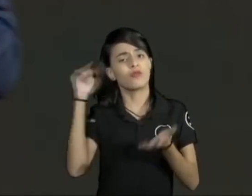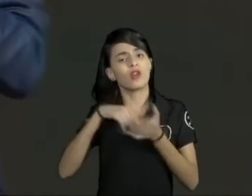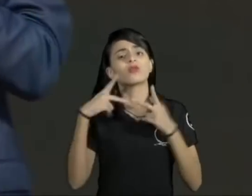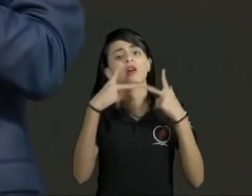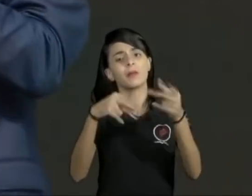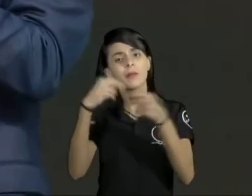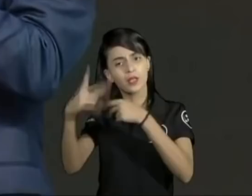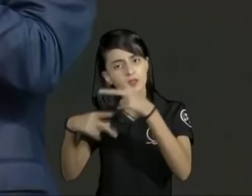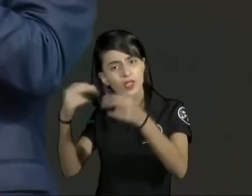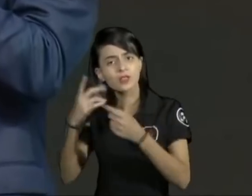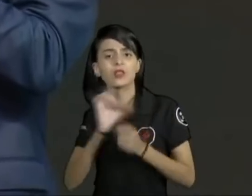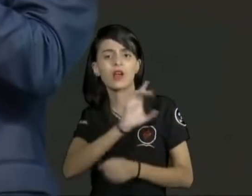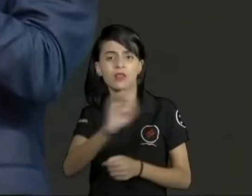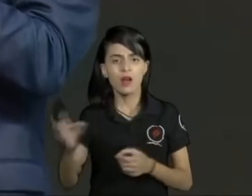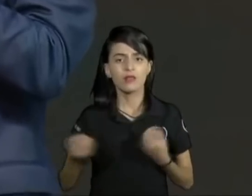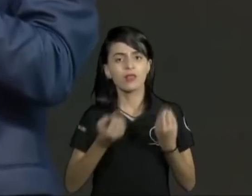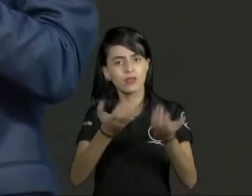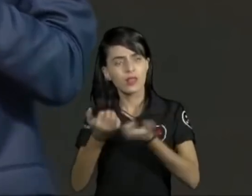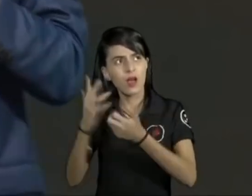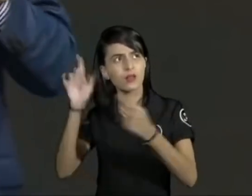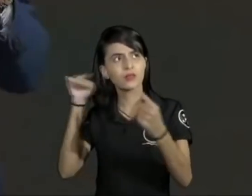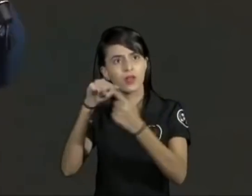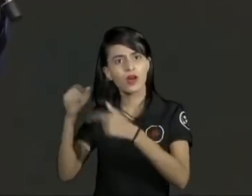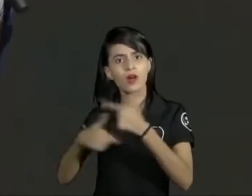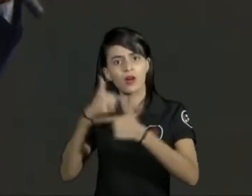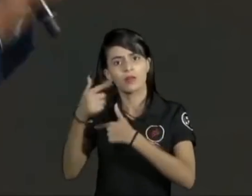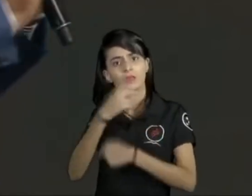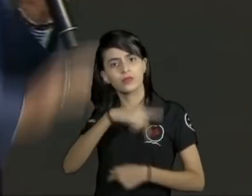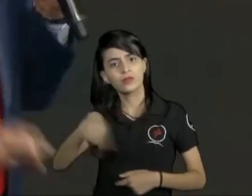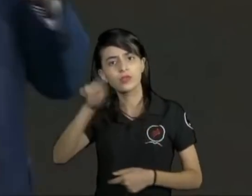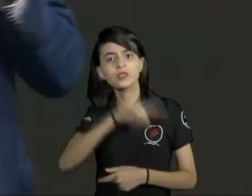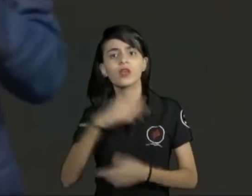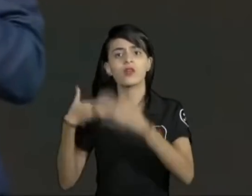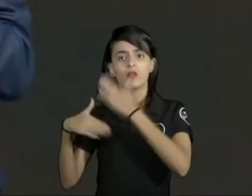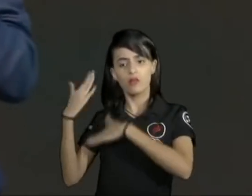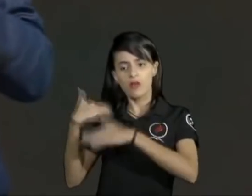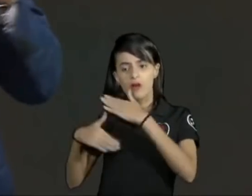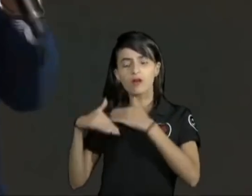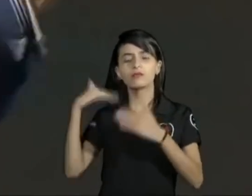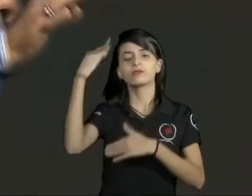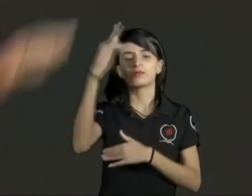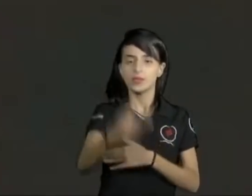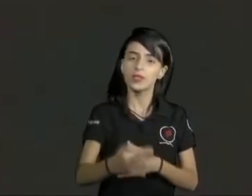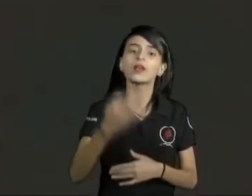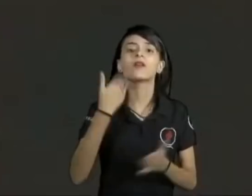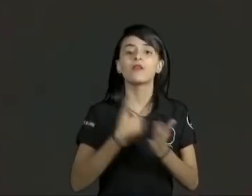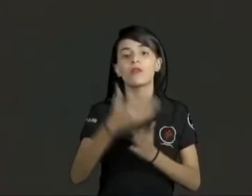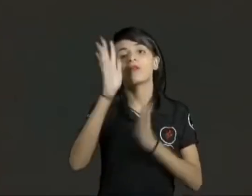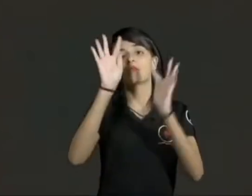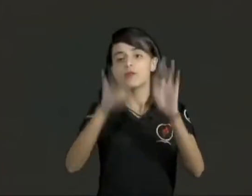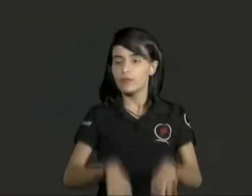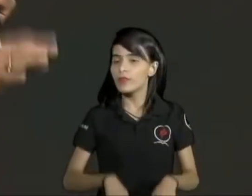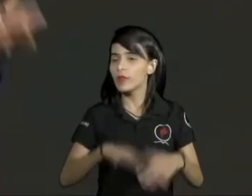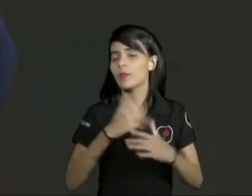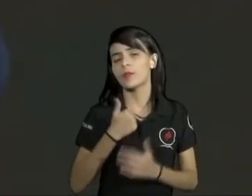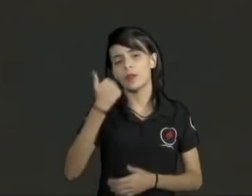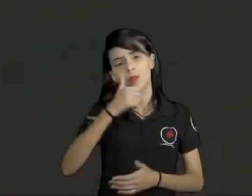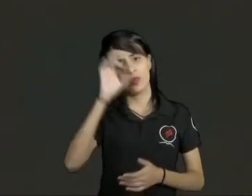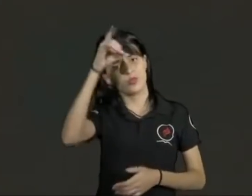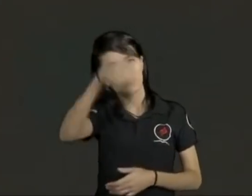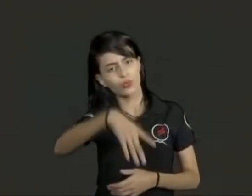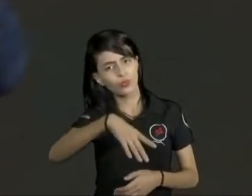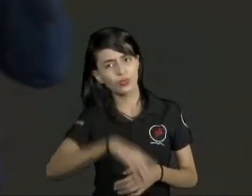para dar a cada um segundo as suas obras eu sou o alfa eo Ómega o princípio eo fim o primeiro